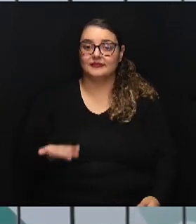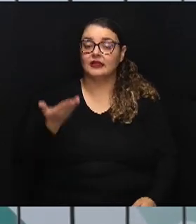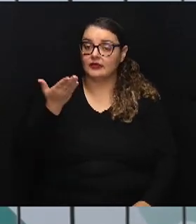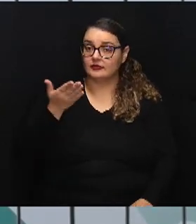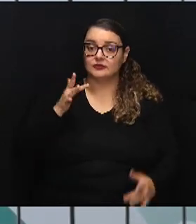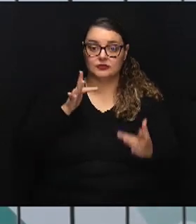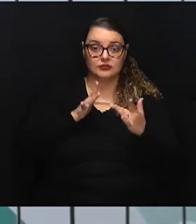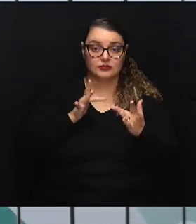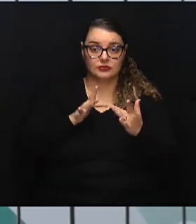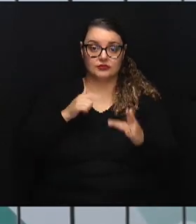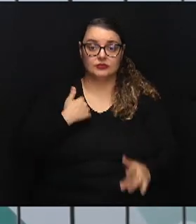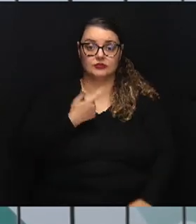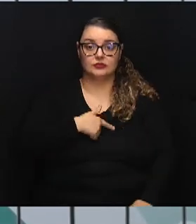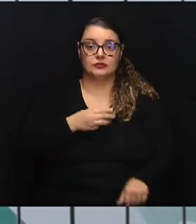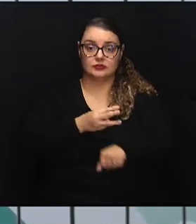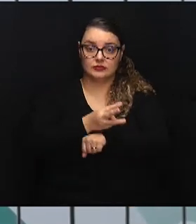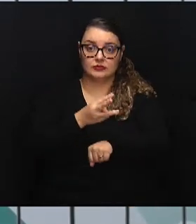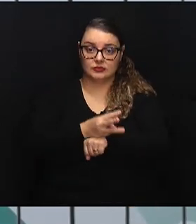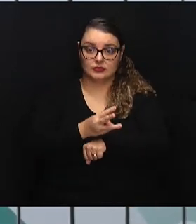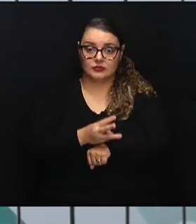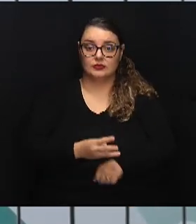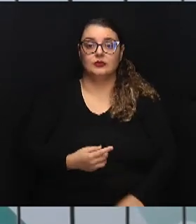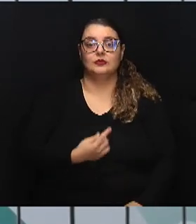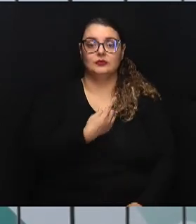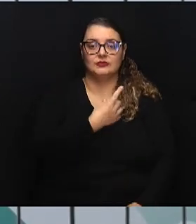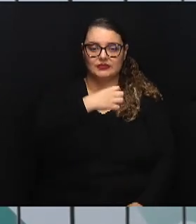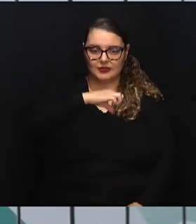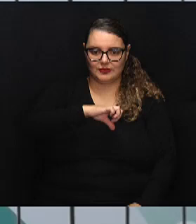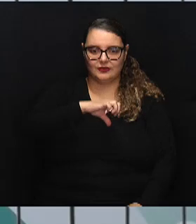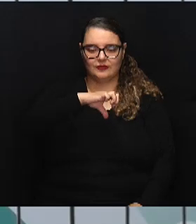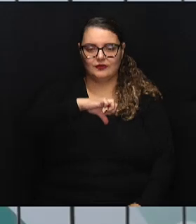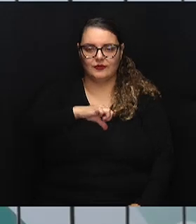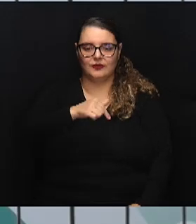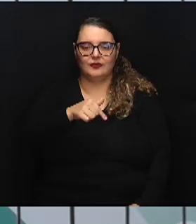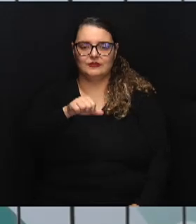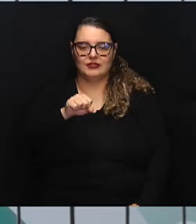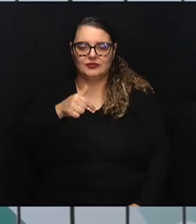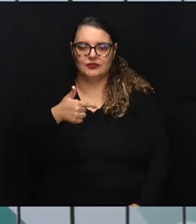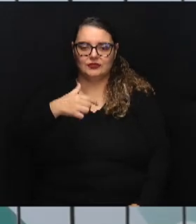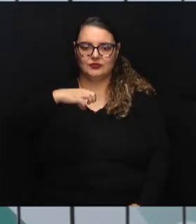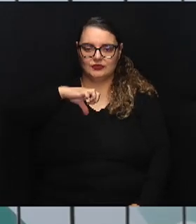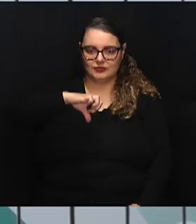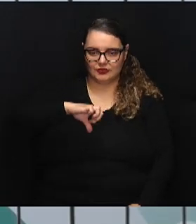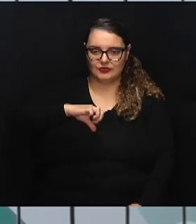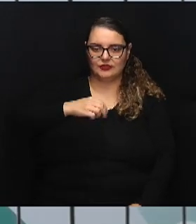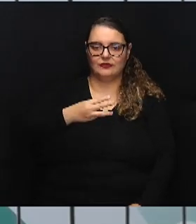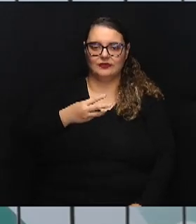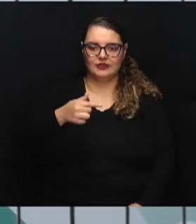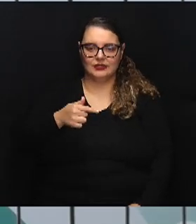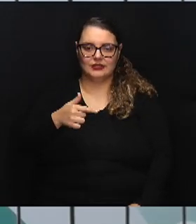em contato com o nosso WhatsApp. O DDD é o 19, o número é o